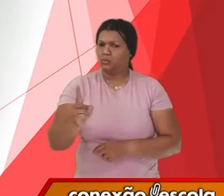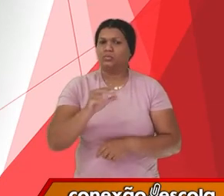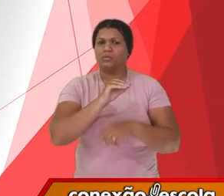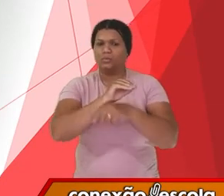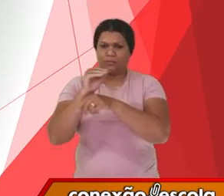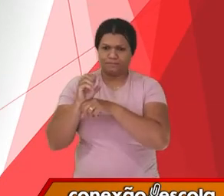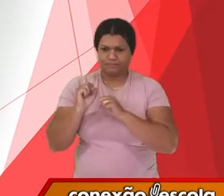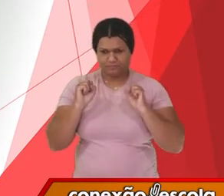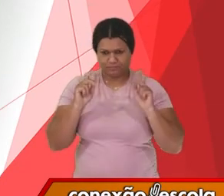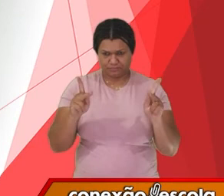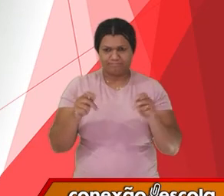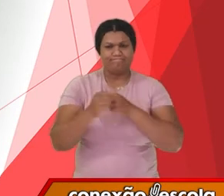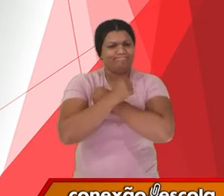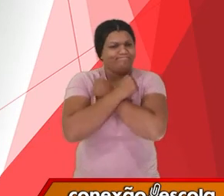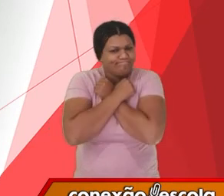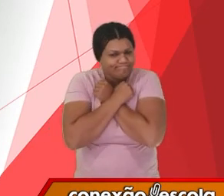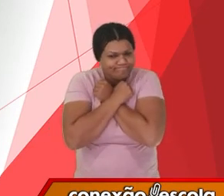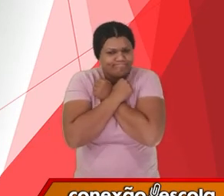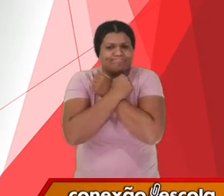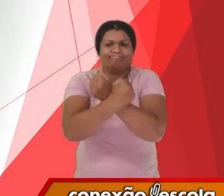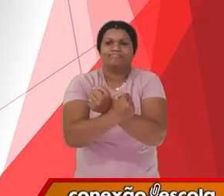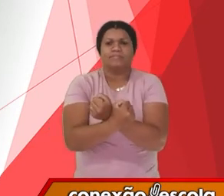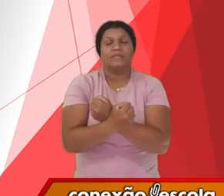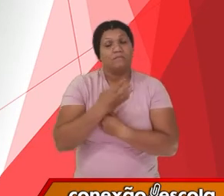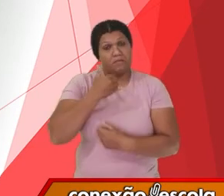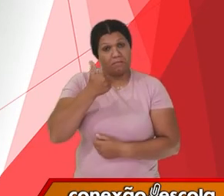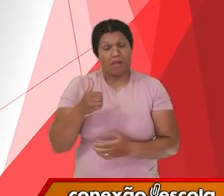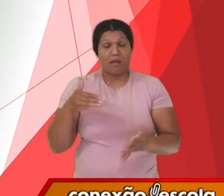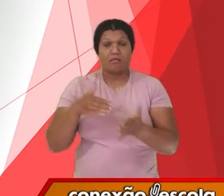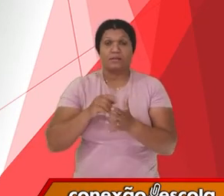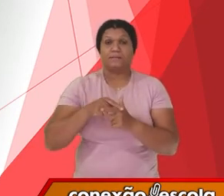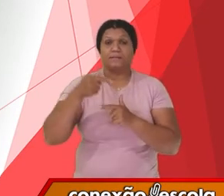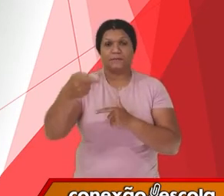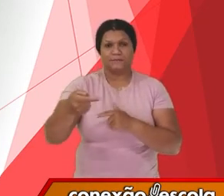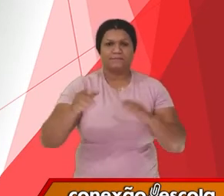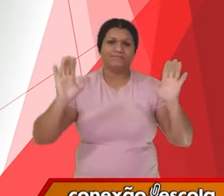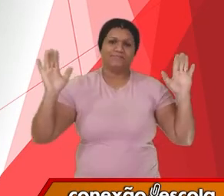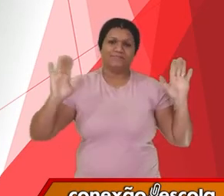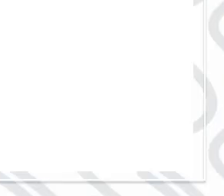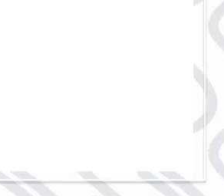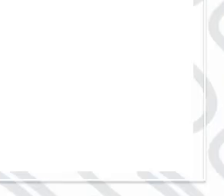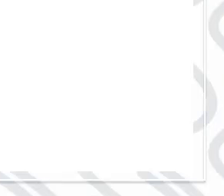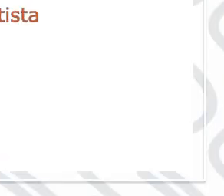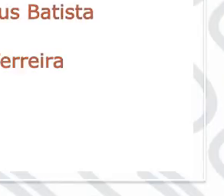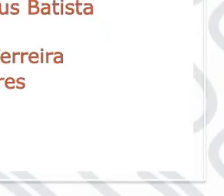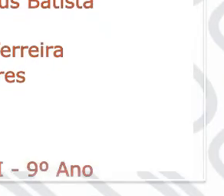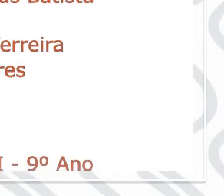Então, um grande abraço, fique bem e até a próxima. Tchau, tchau!